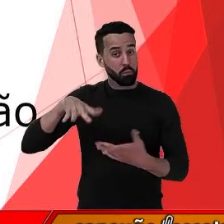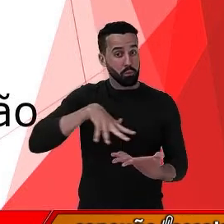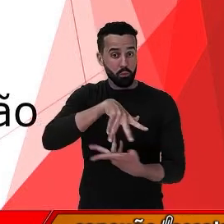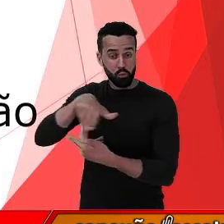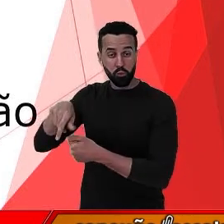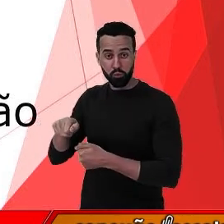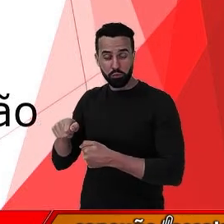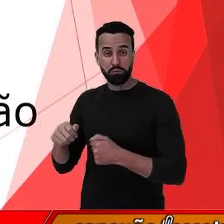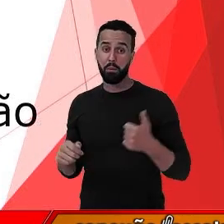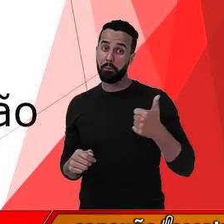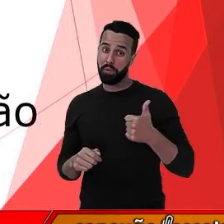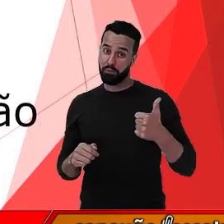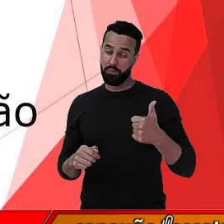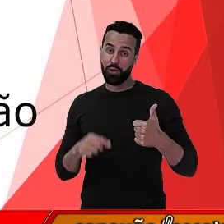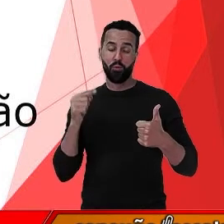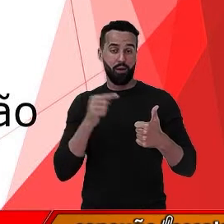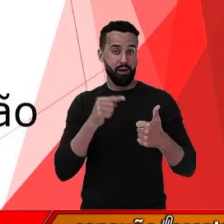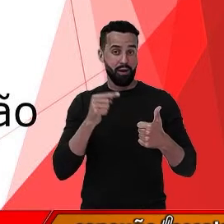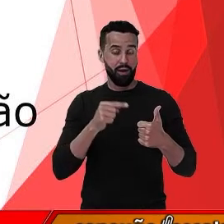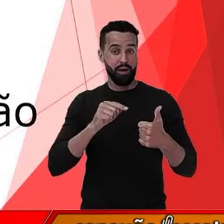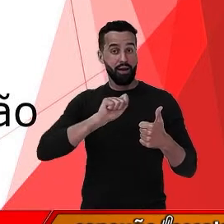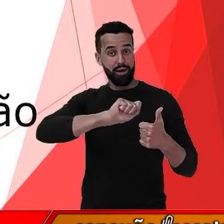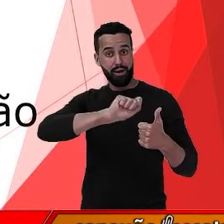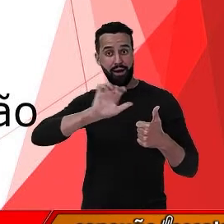atrás apenas do continente